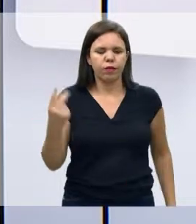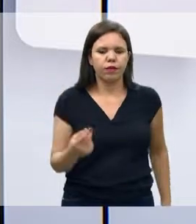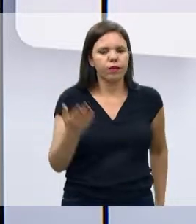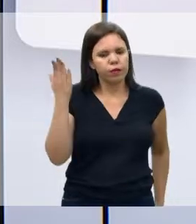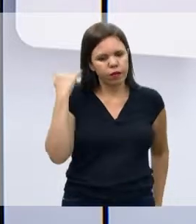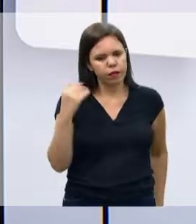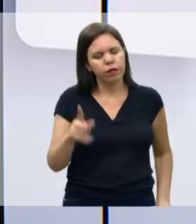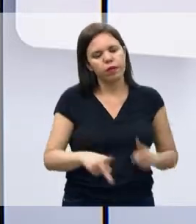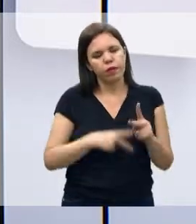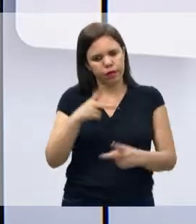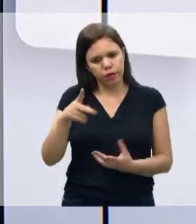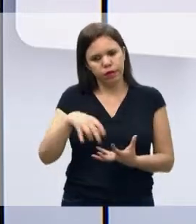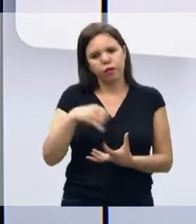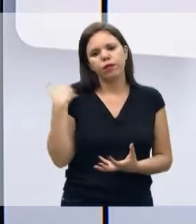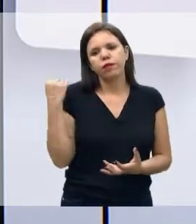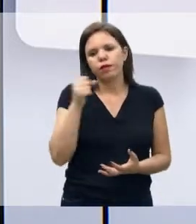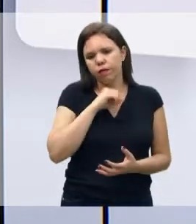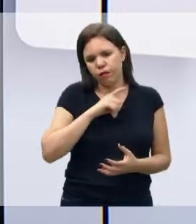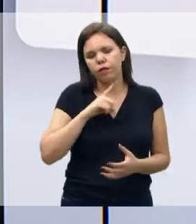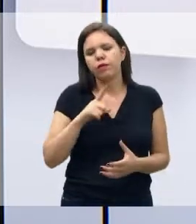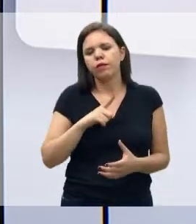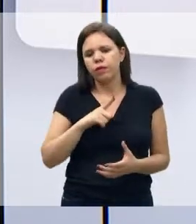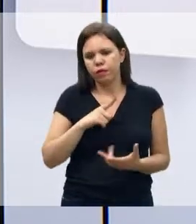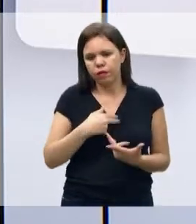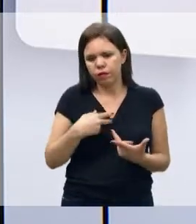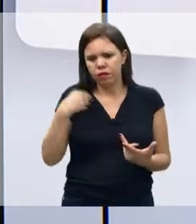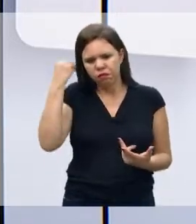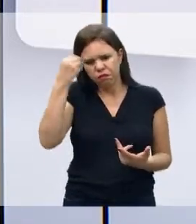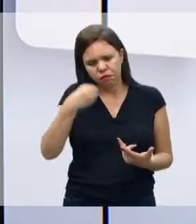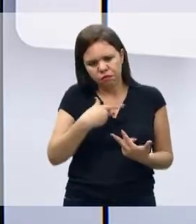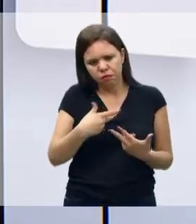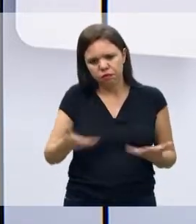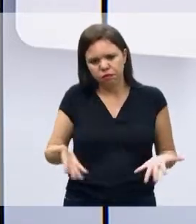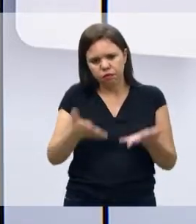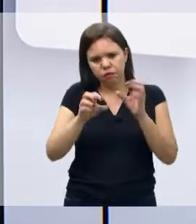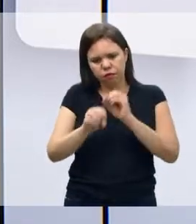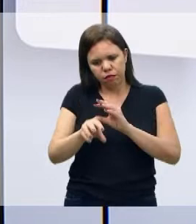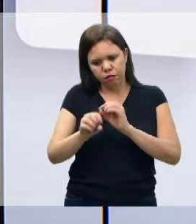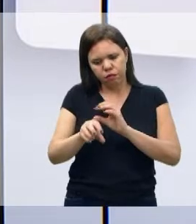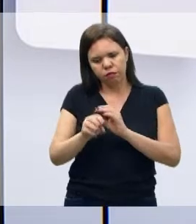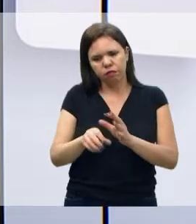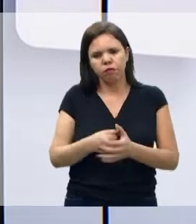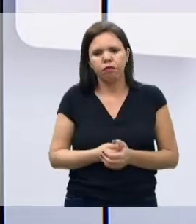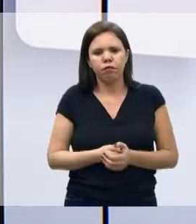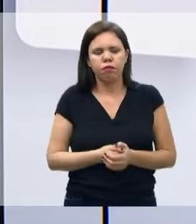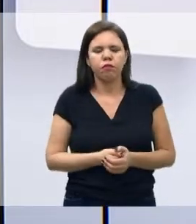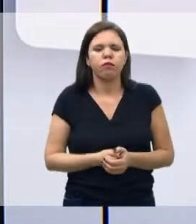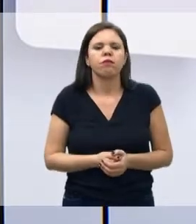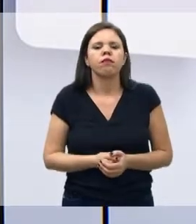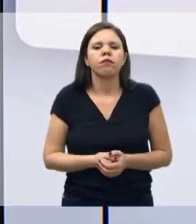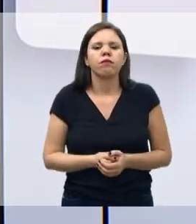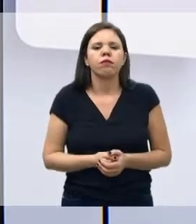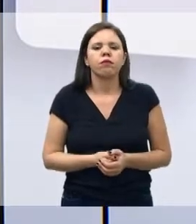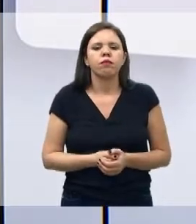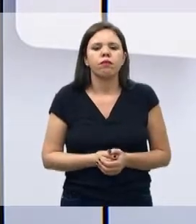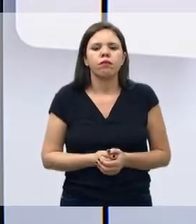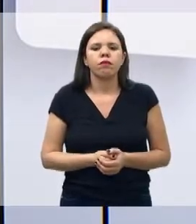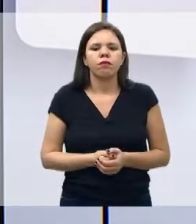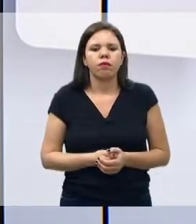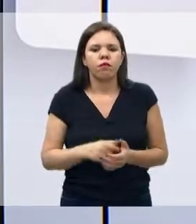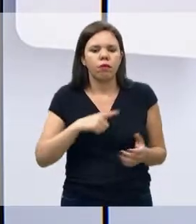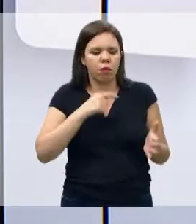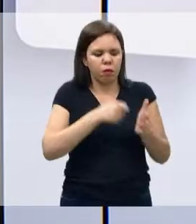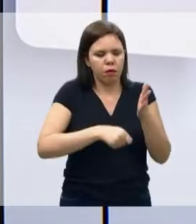saber que as pessoas idosas elas têm aí uma bagagem muito grande a ser oferecida ou ofertada, ter